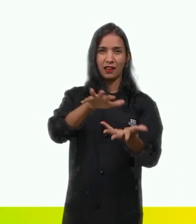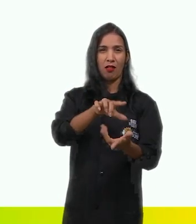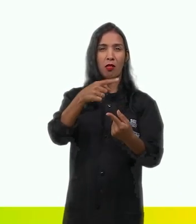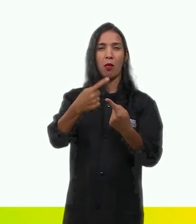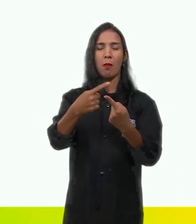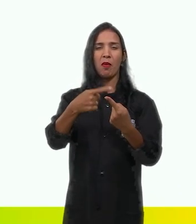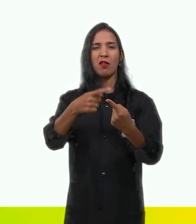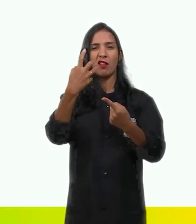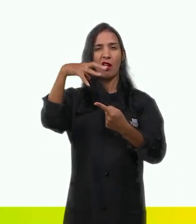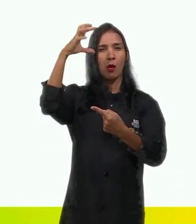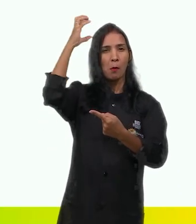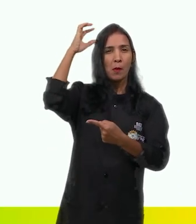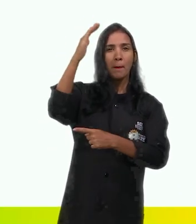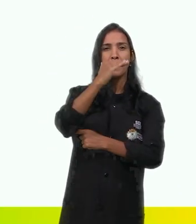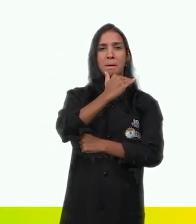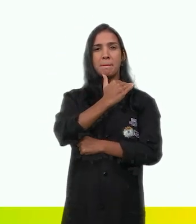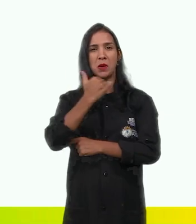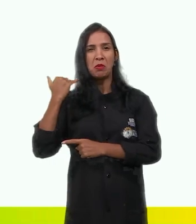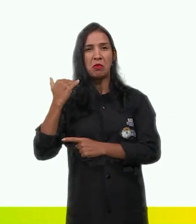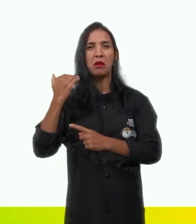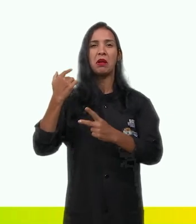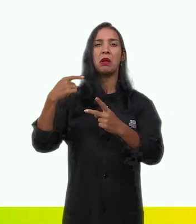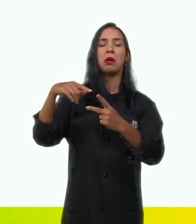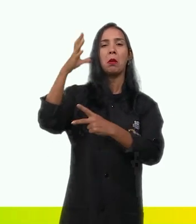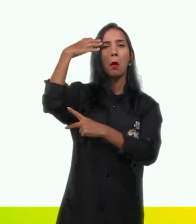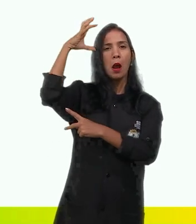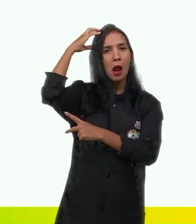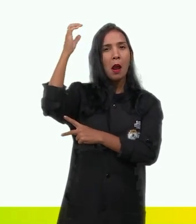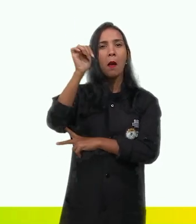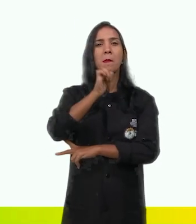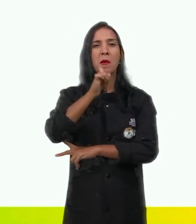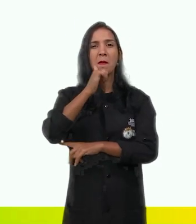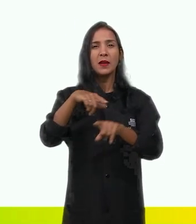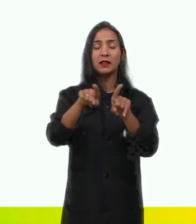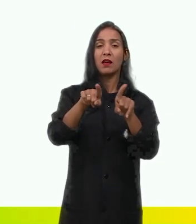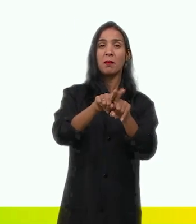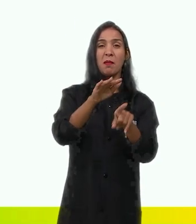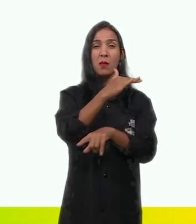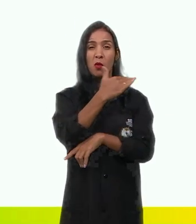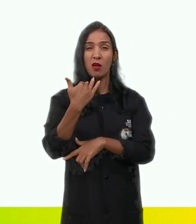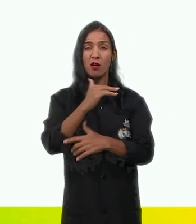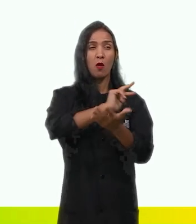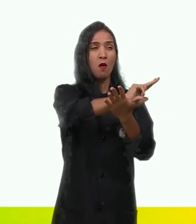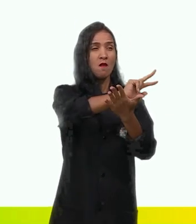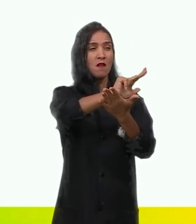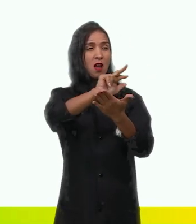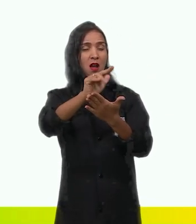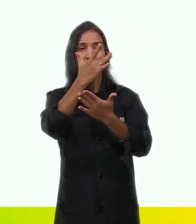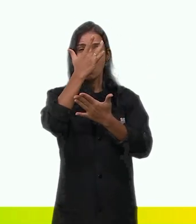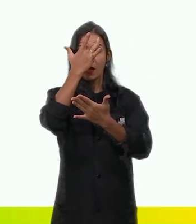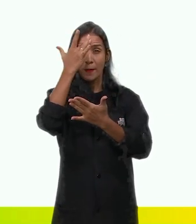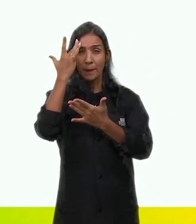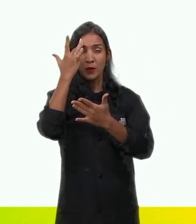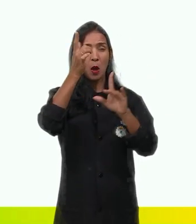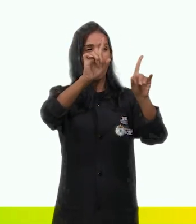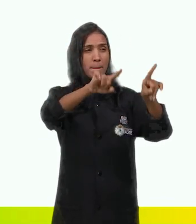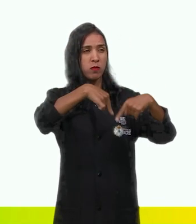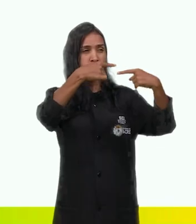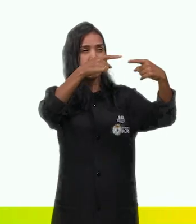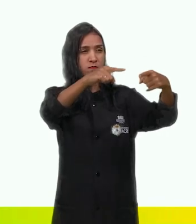do rei, com a execução da rainha. Milhares de pessoas que faziam oposição à revolução